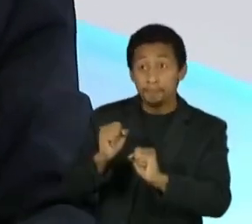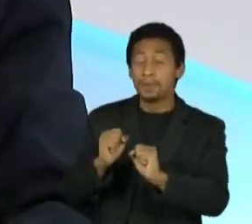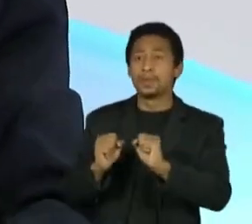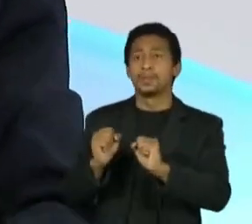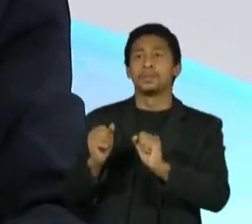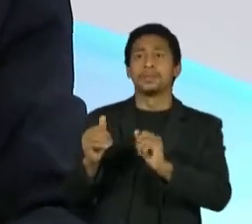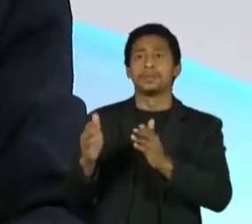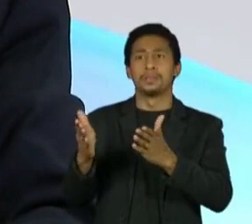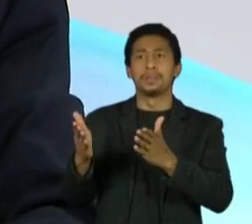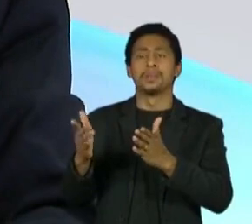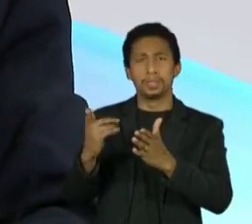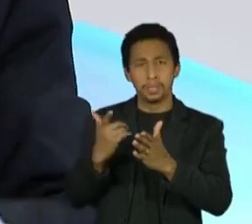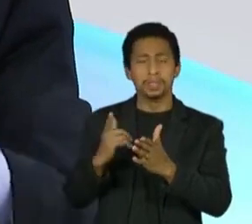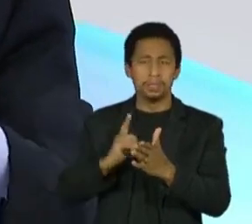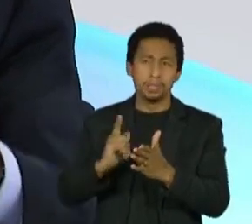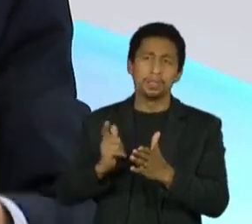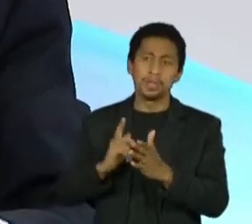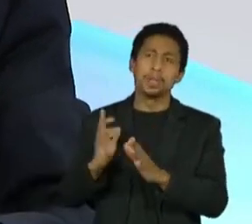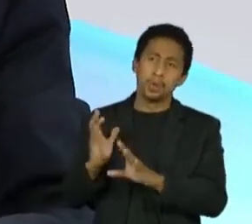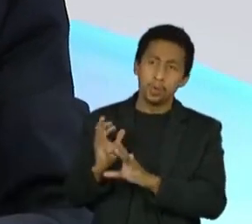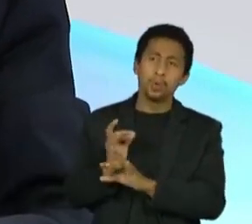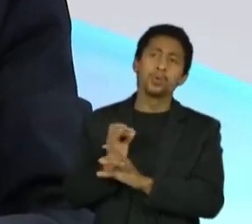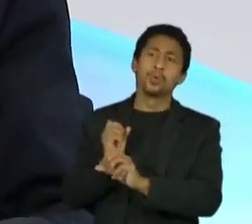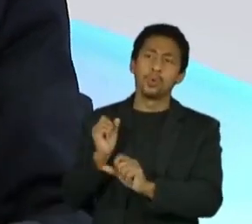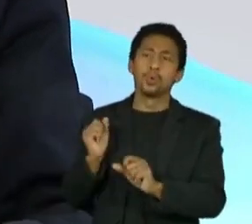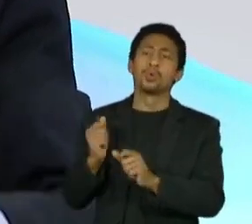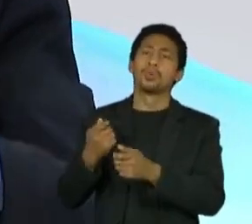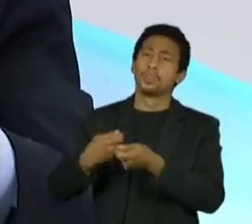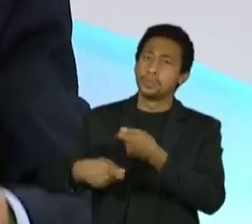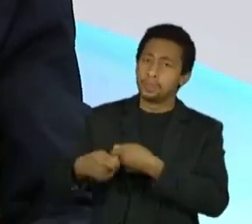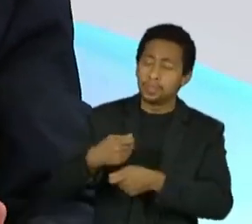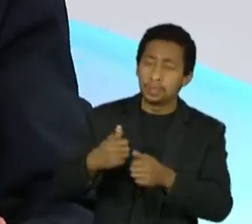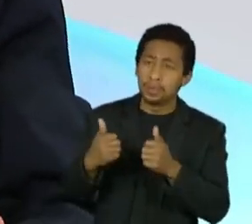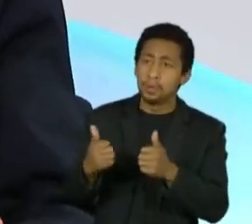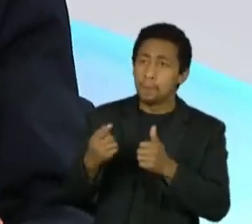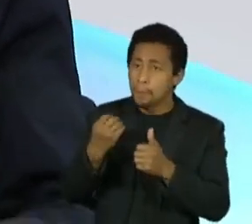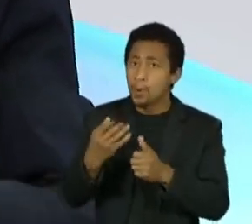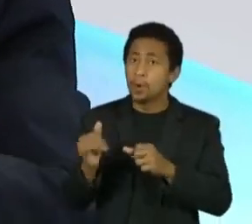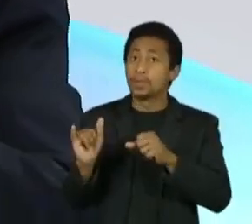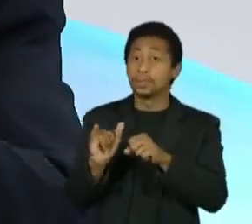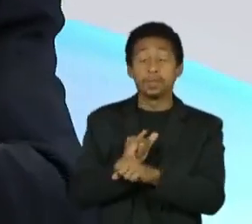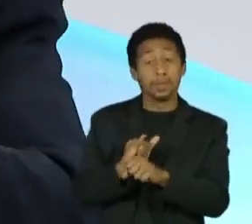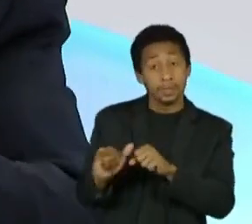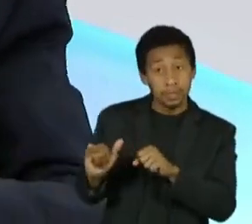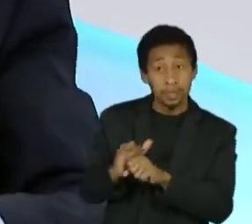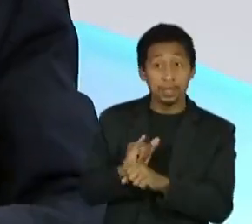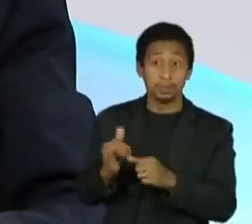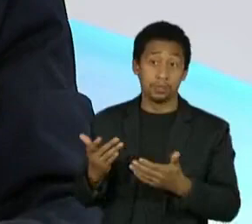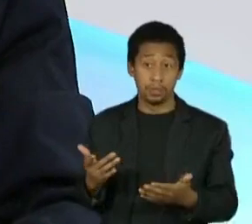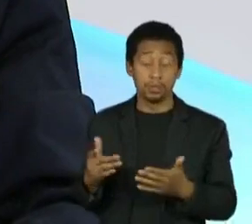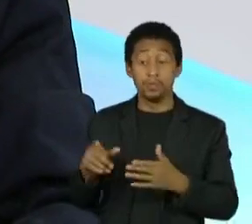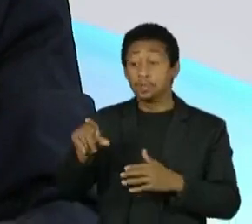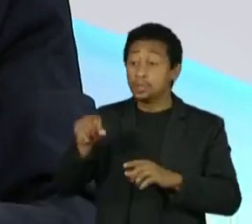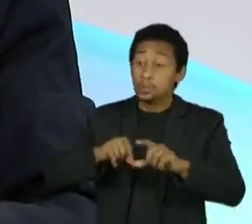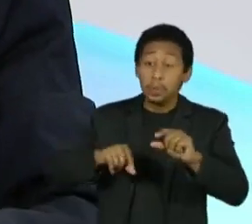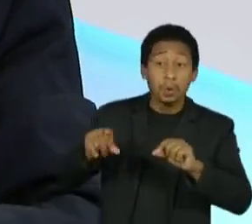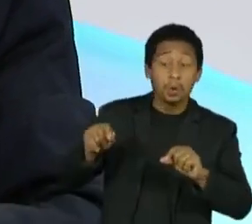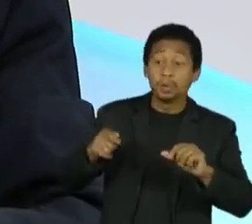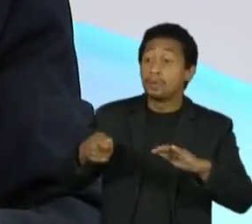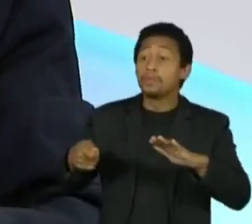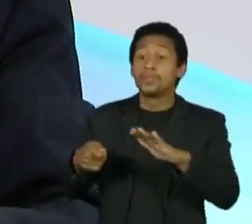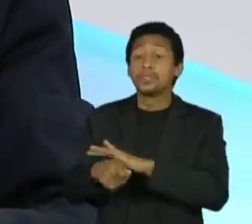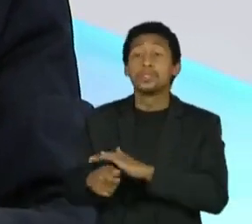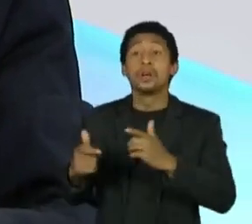tem previsibilidade que tem uma boa governança que tem uma estratégia para você escolhe aquela que você quer